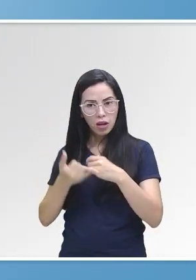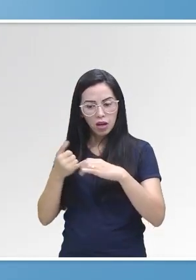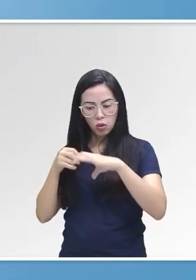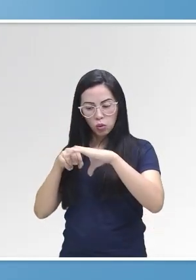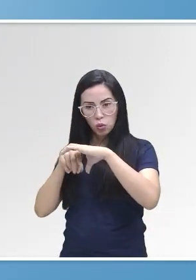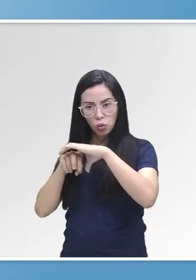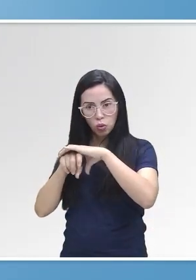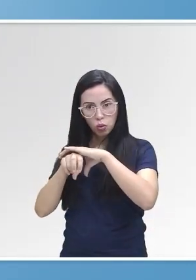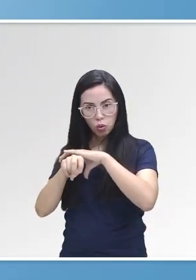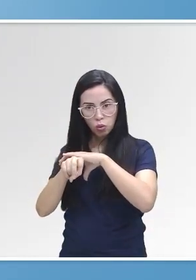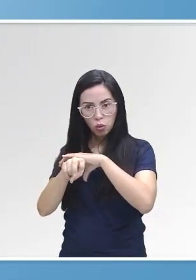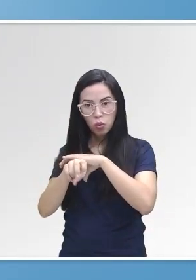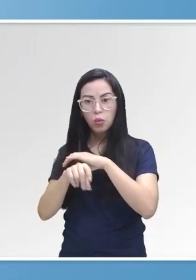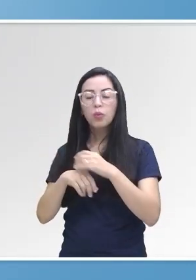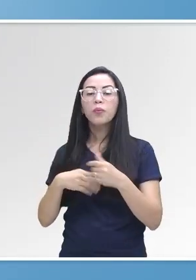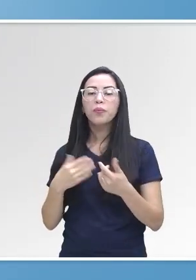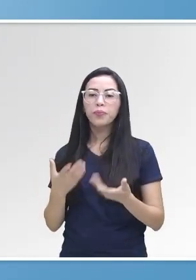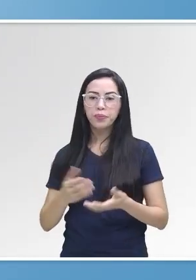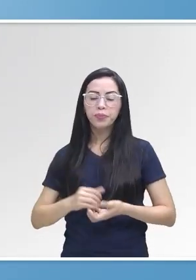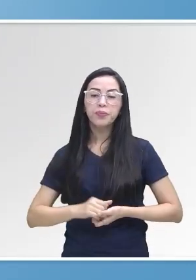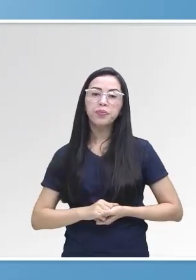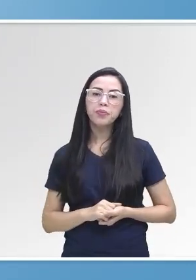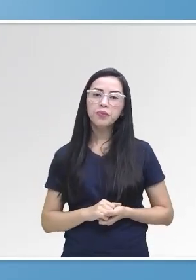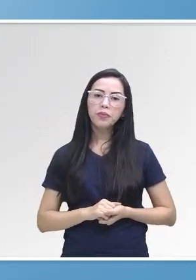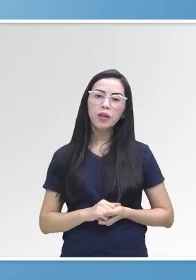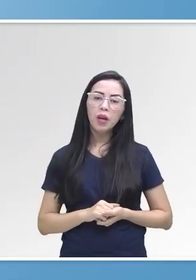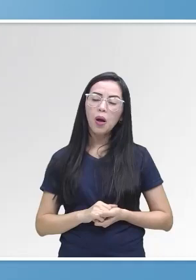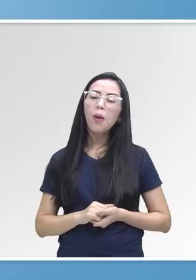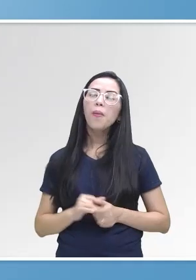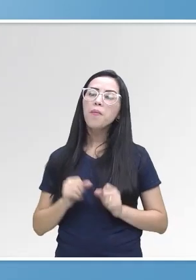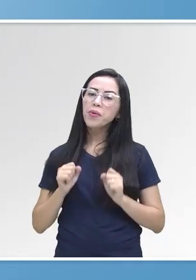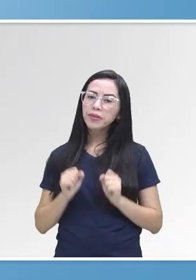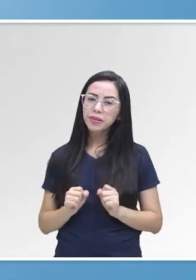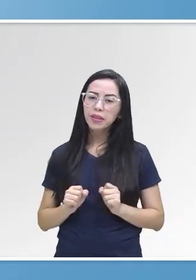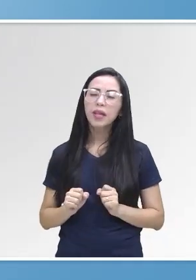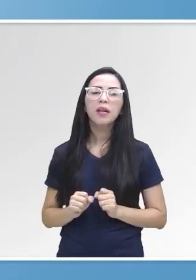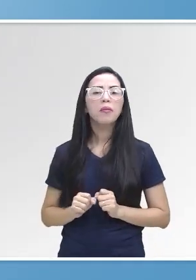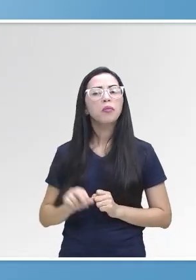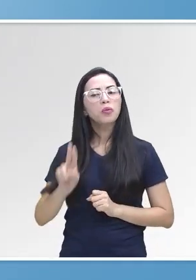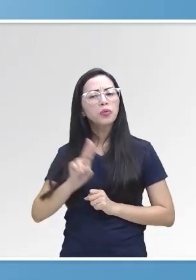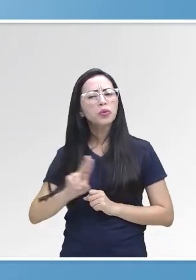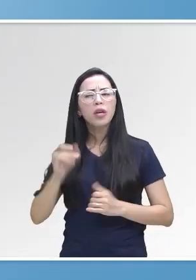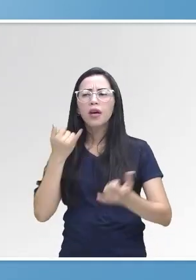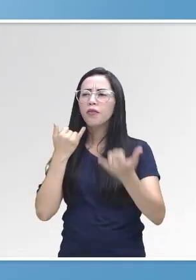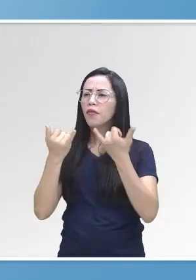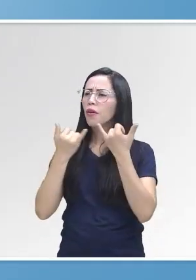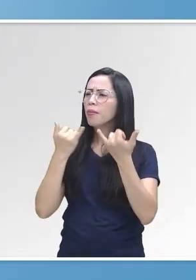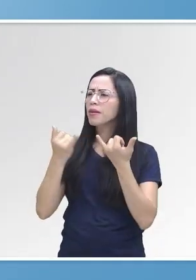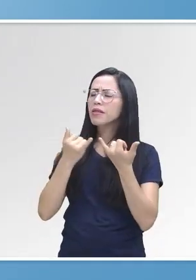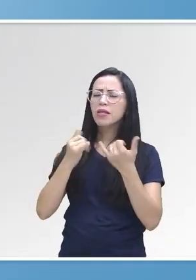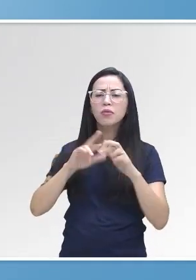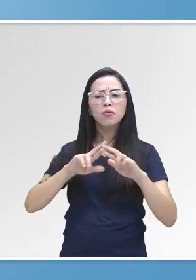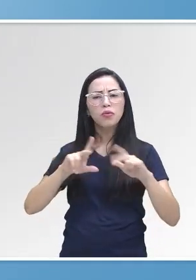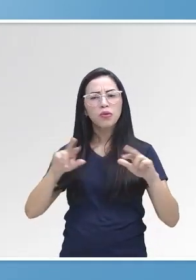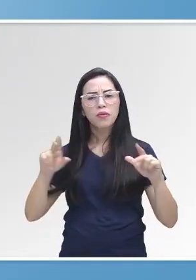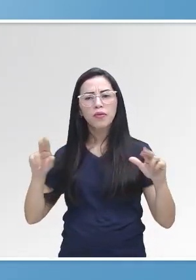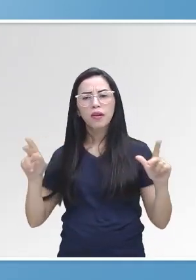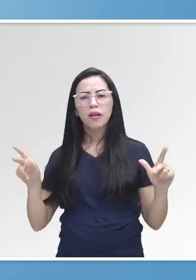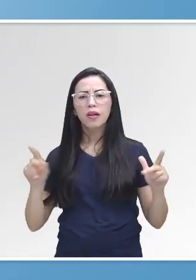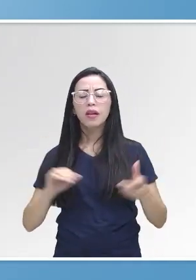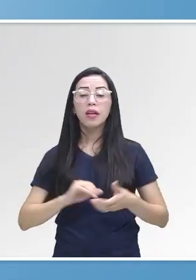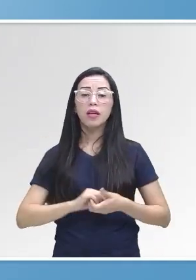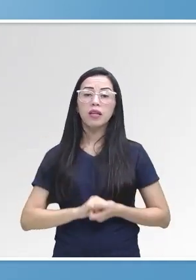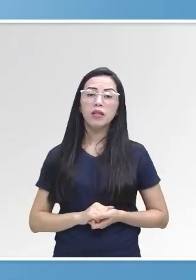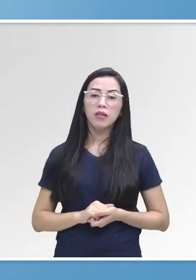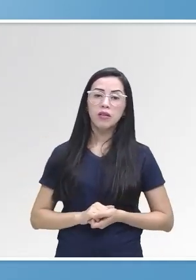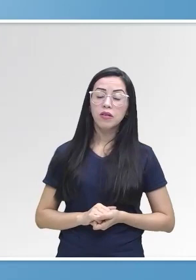e assim a gente pode representar várias e várias coisas é aí